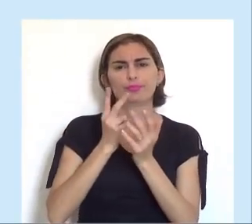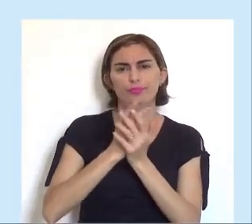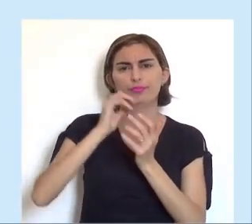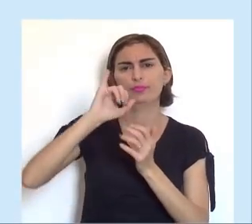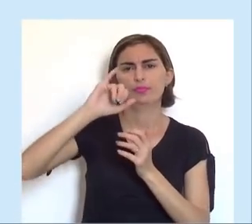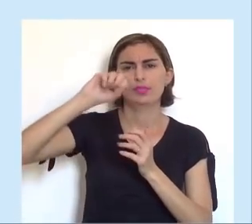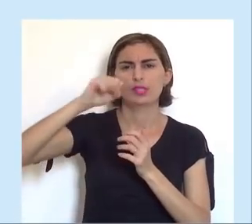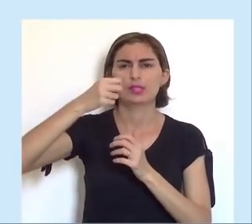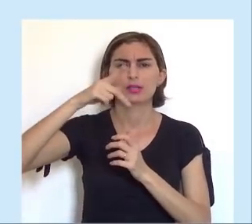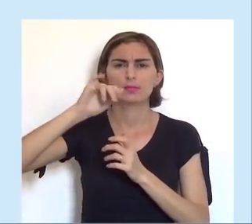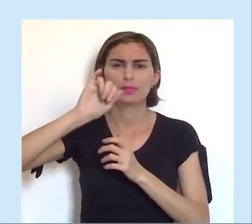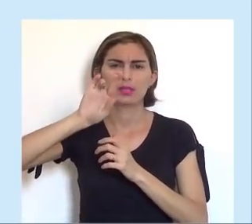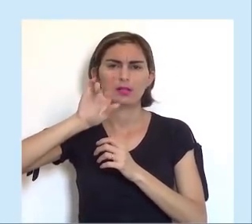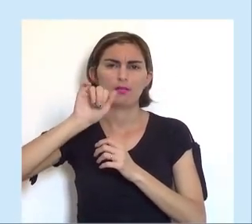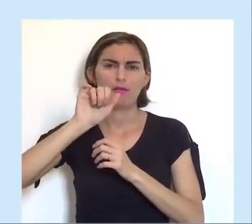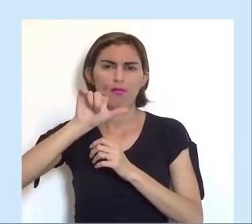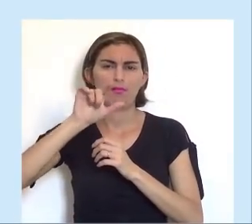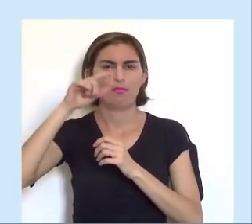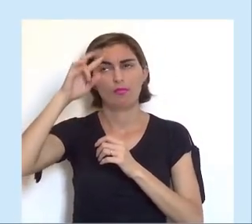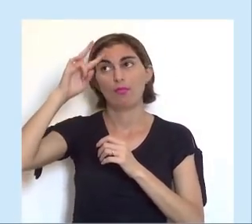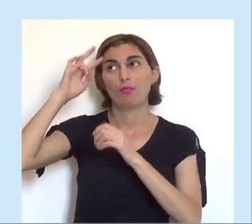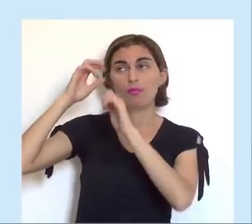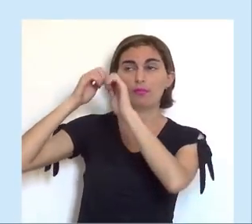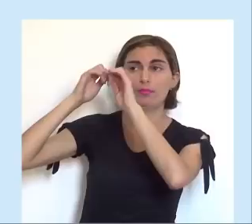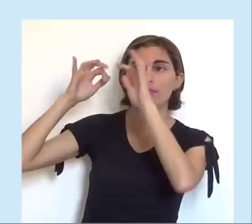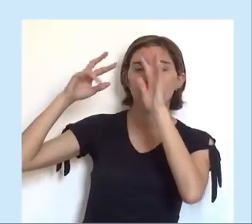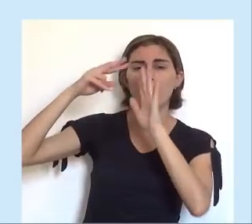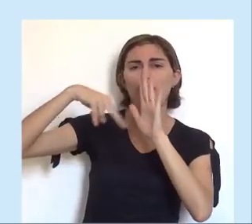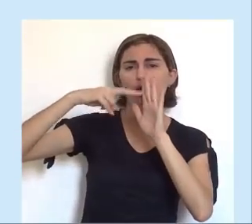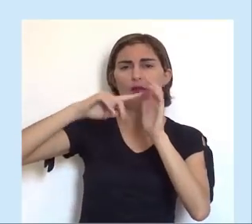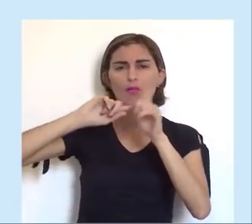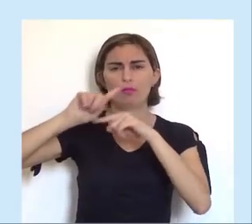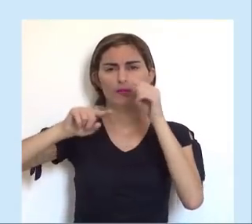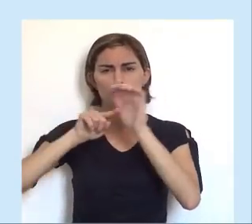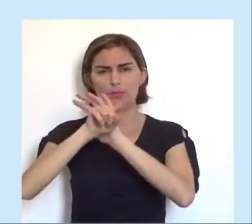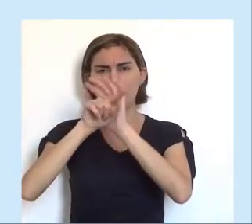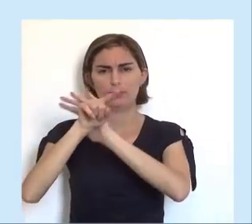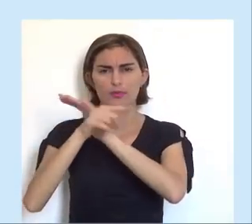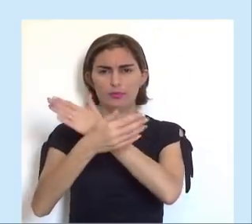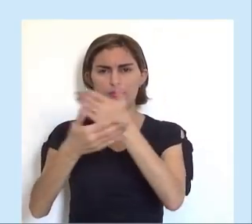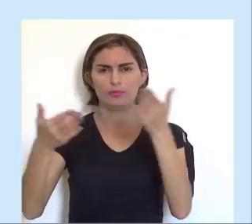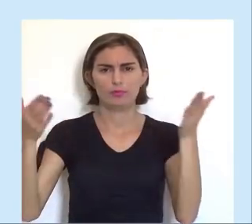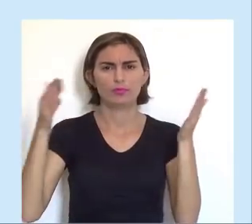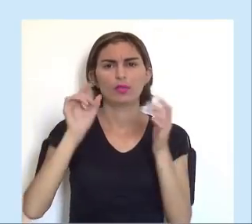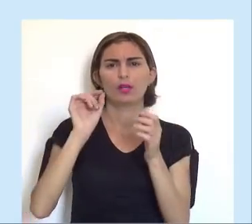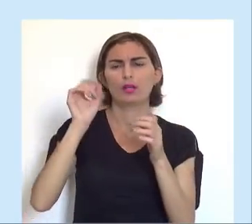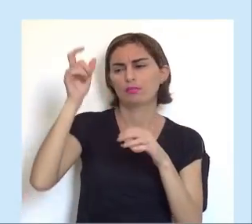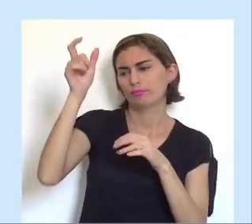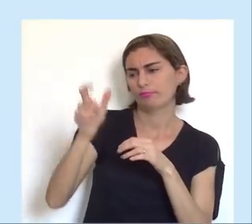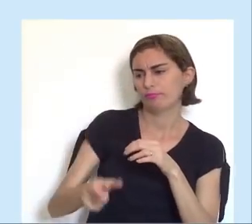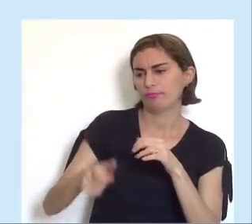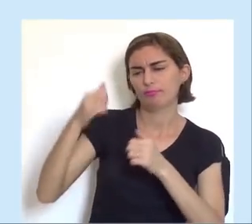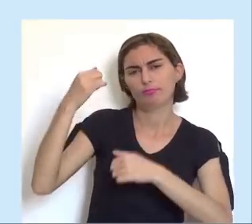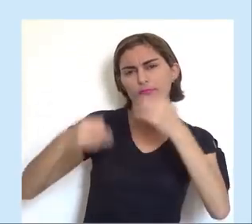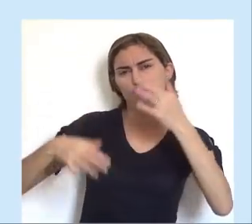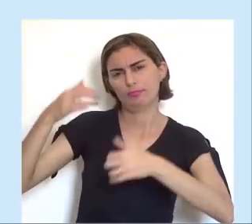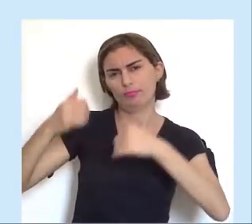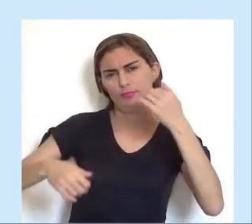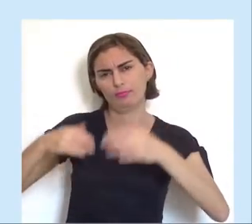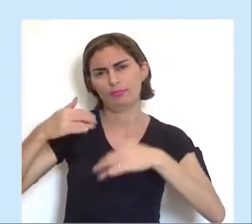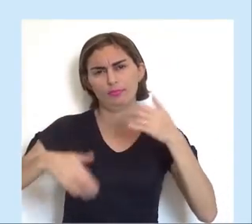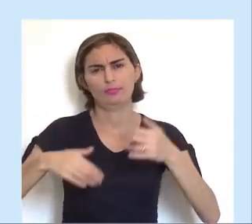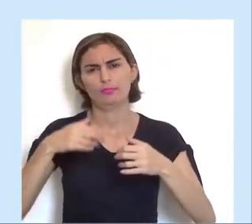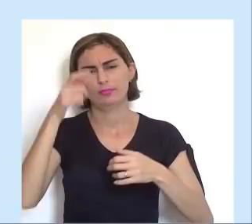inspirado, certo? Então, a gente vai ler e depois eu tenho uma pergunta para vocês sobre o narrador desse texto. Será que é um